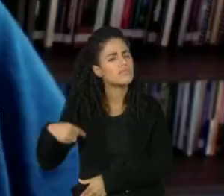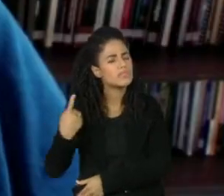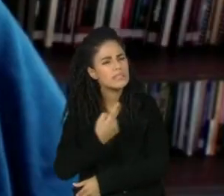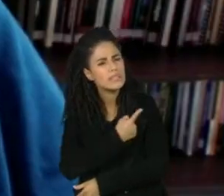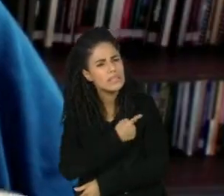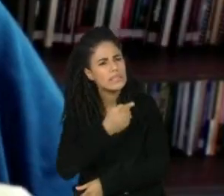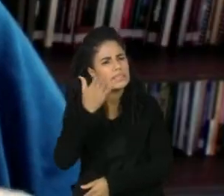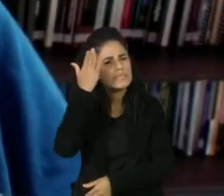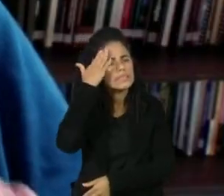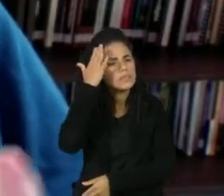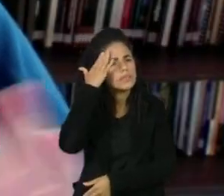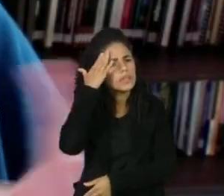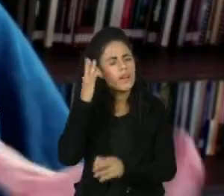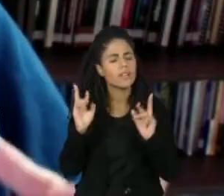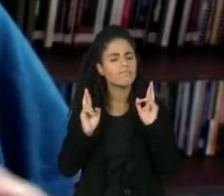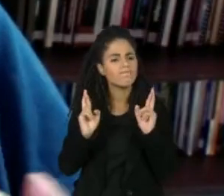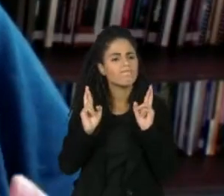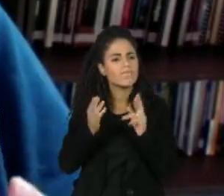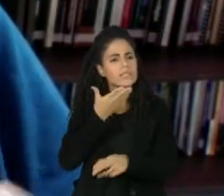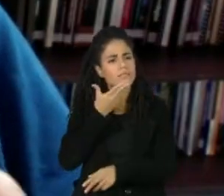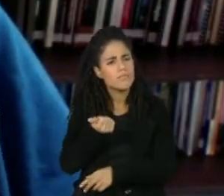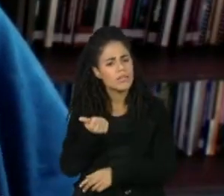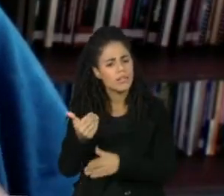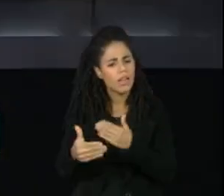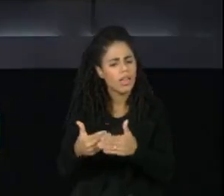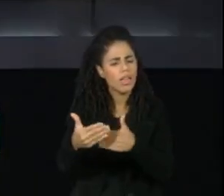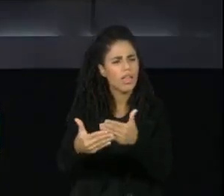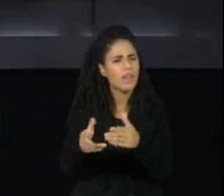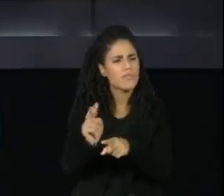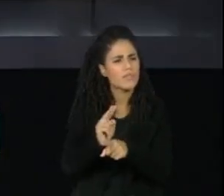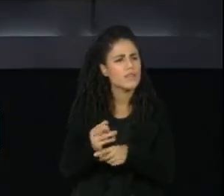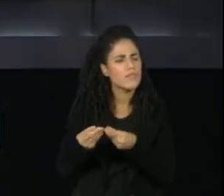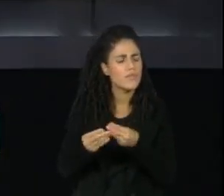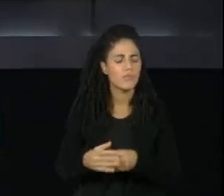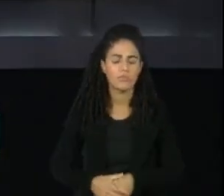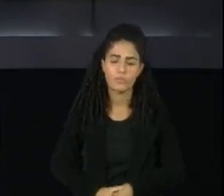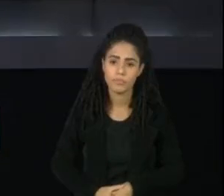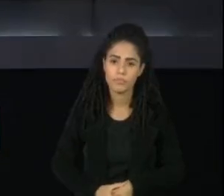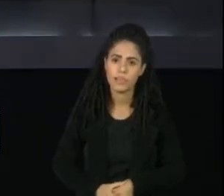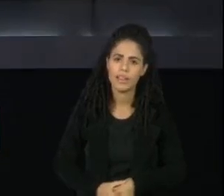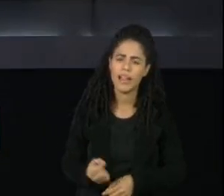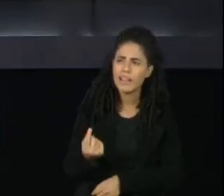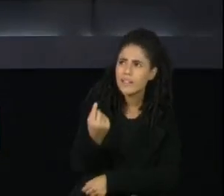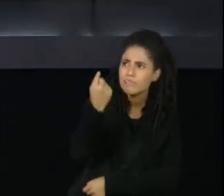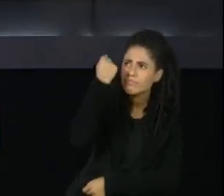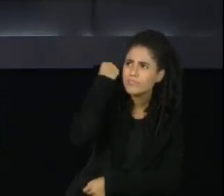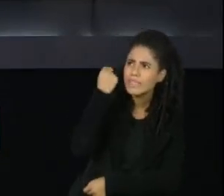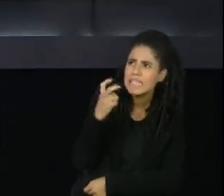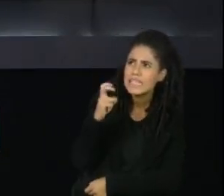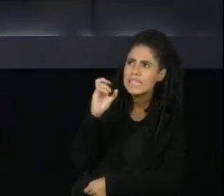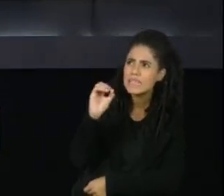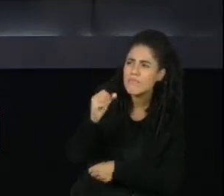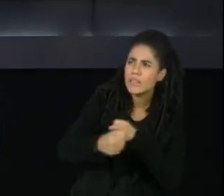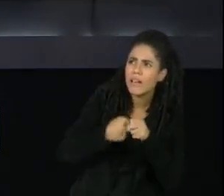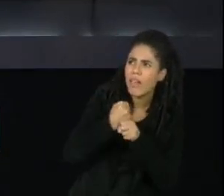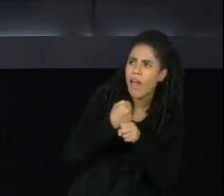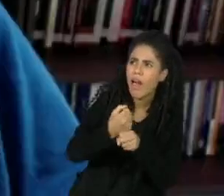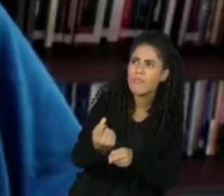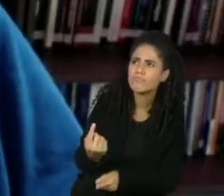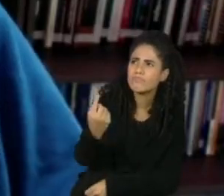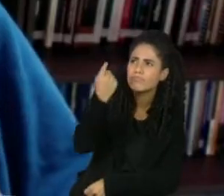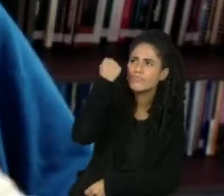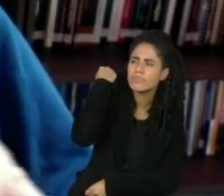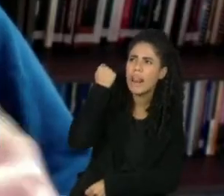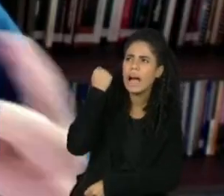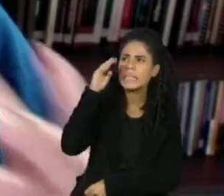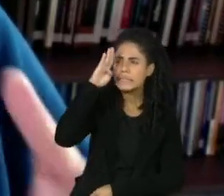isso que o senhor espera? Quando a gente olha o histórico, a gente vai lá para trás, 50 anos lá para trás, na ditadura militar,